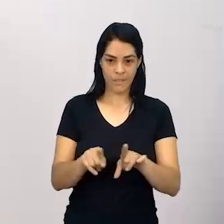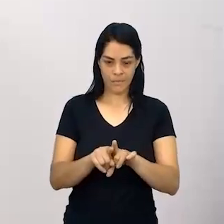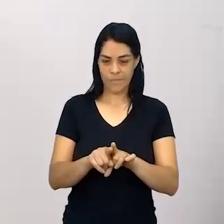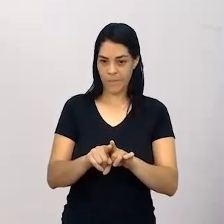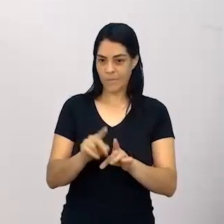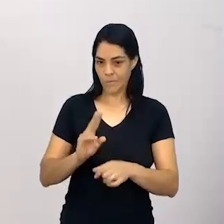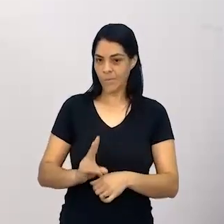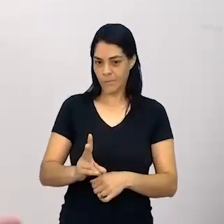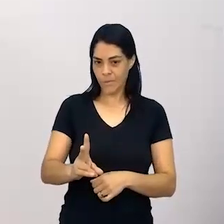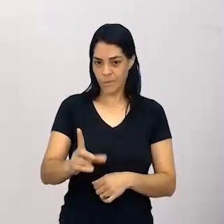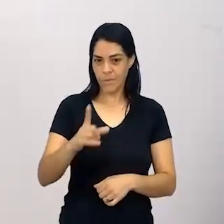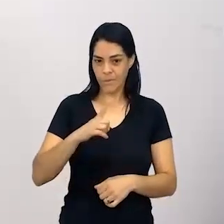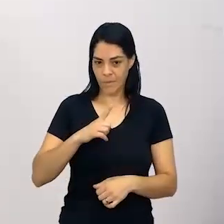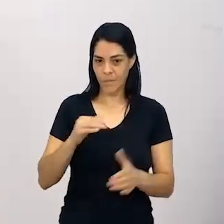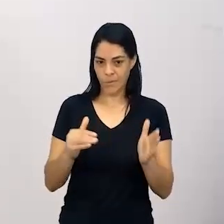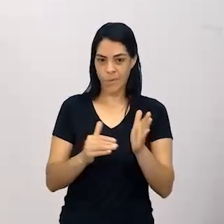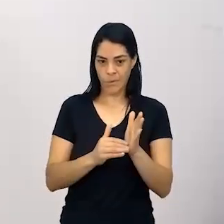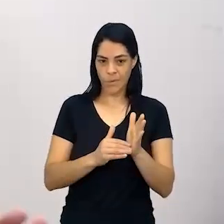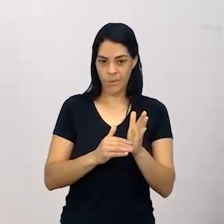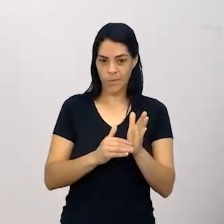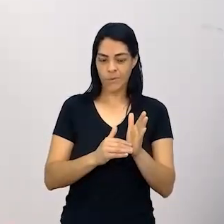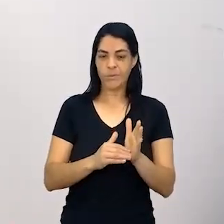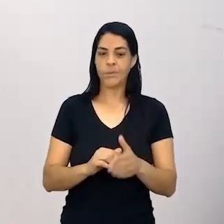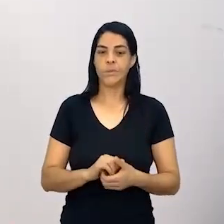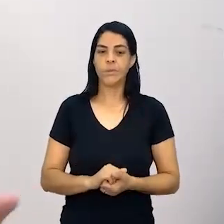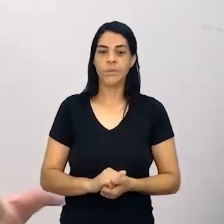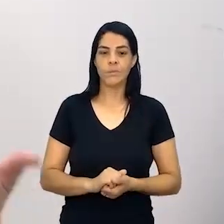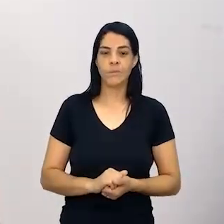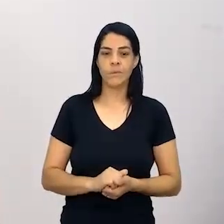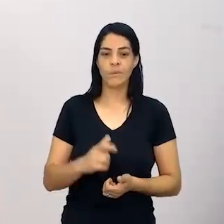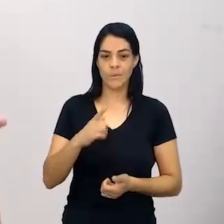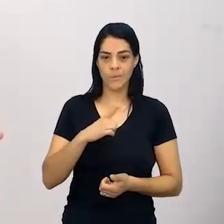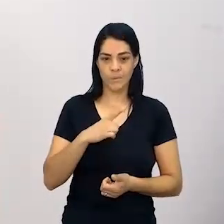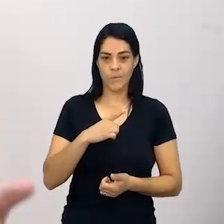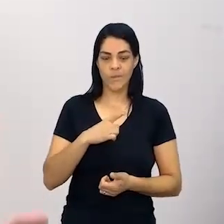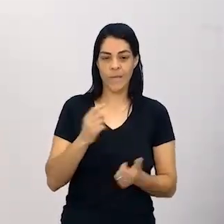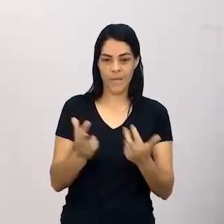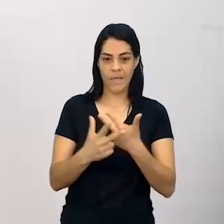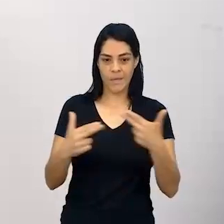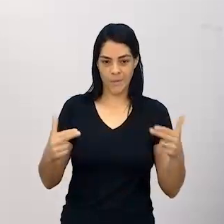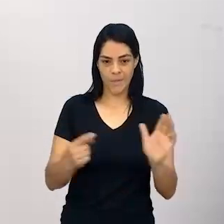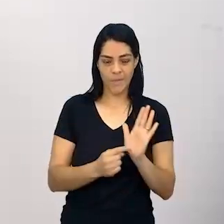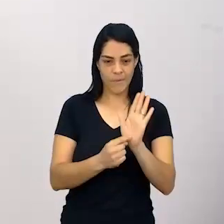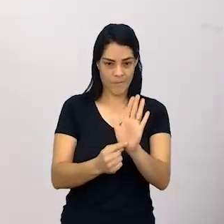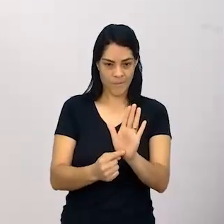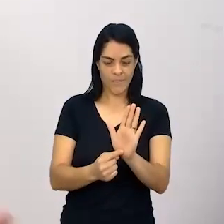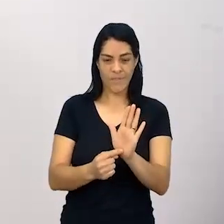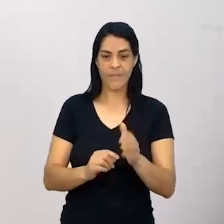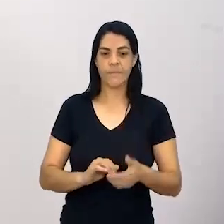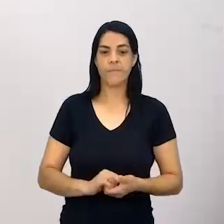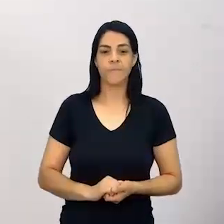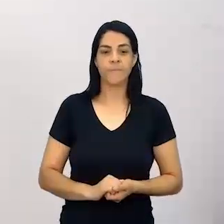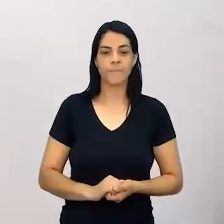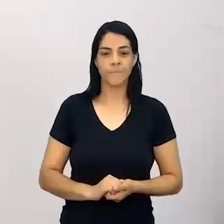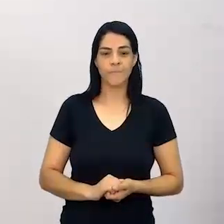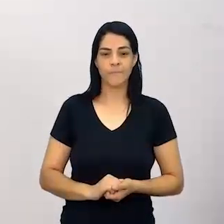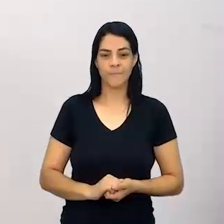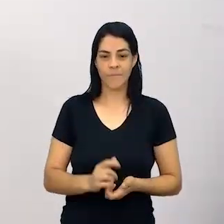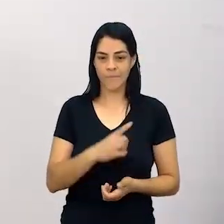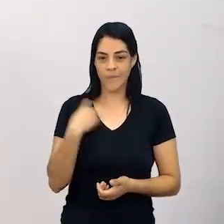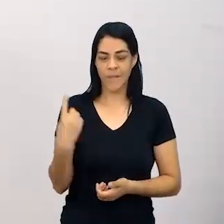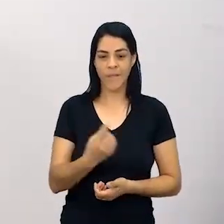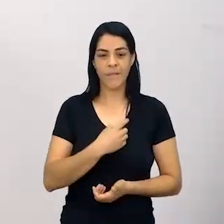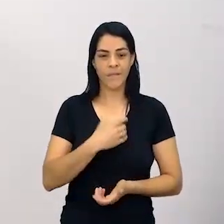continuar vendo mais um último trechinho, viu, Daniel? Porque tem algumas coisas para a gente trazer, né? Para a nossa conversa